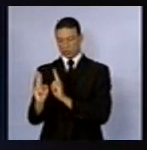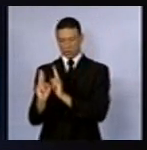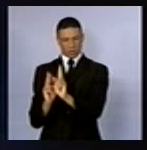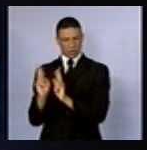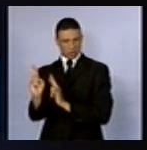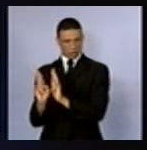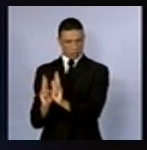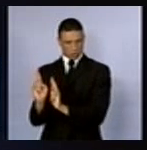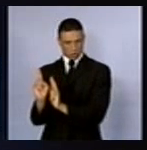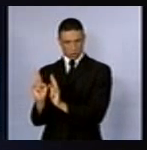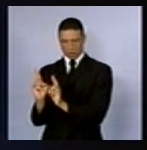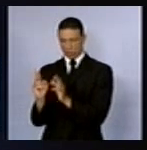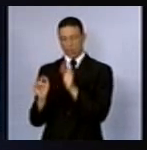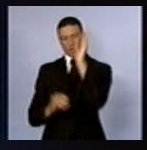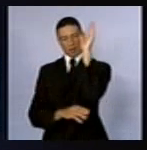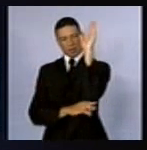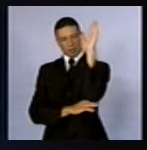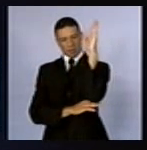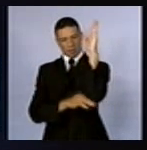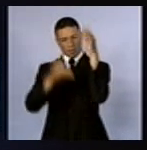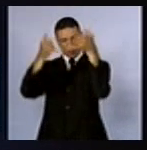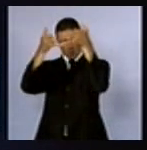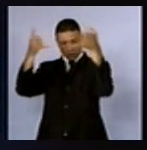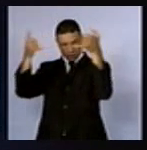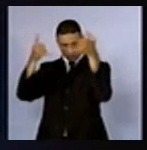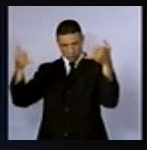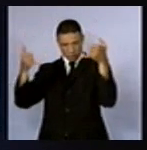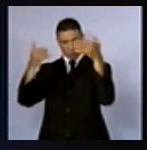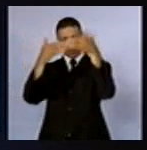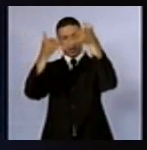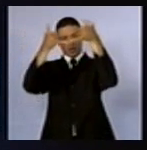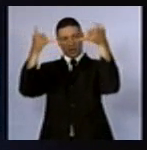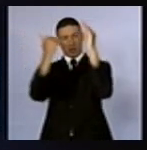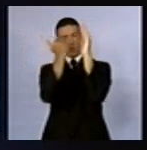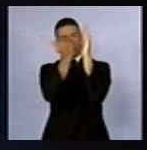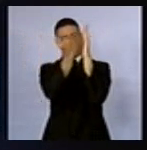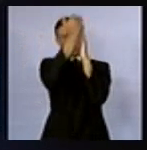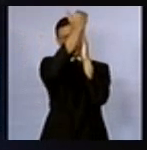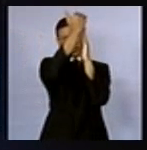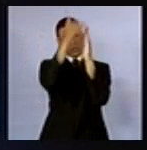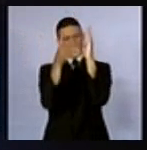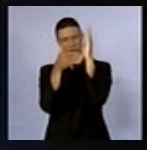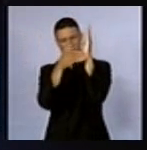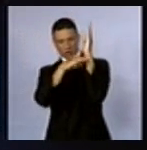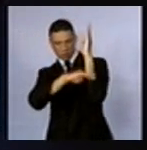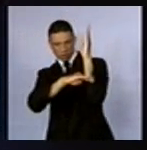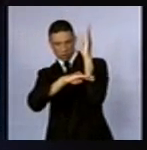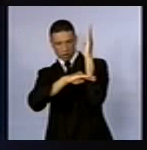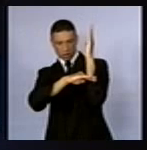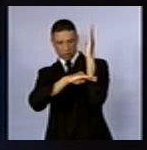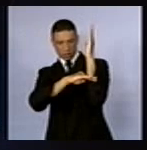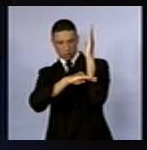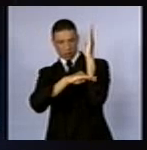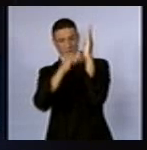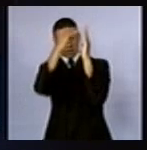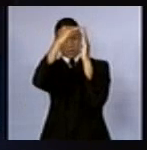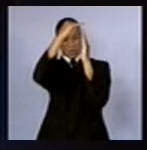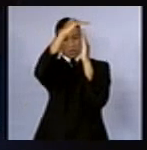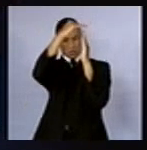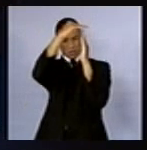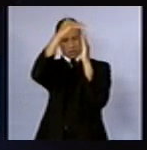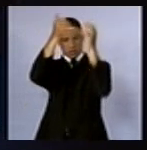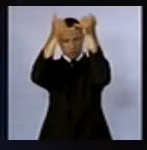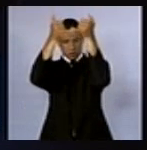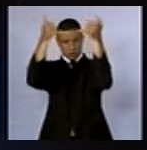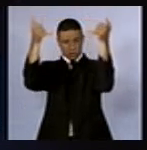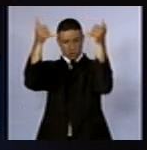eh paralelo ao poste e uma que passa superior ao poste estamos a gente tá falando dessa rede que passa na parte superior que é